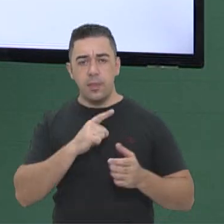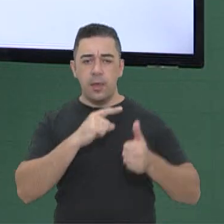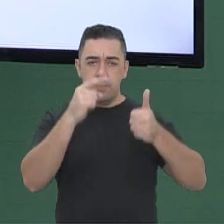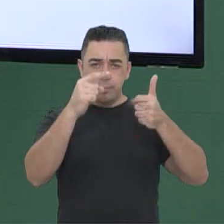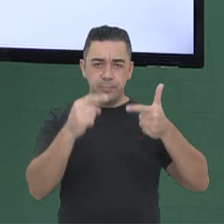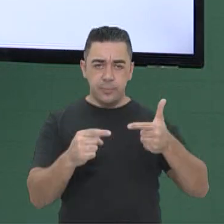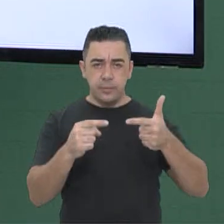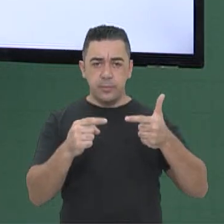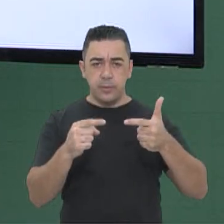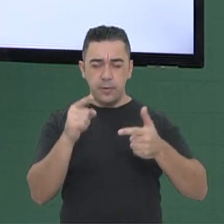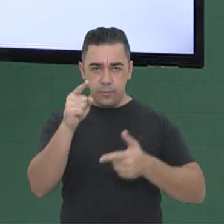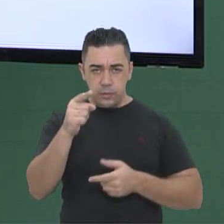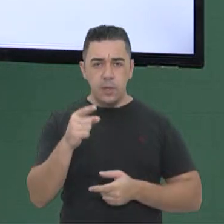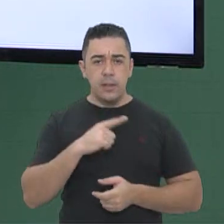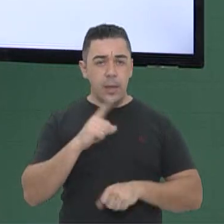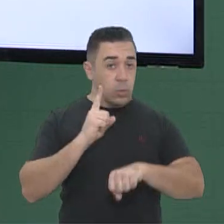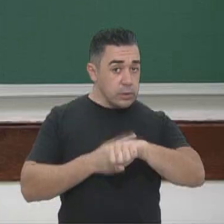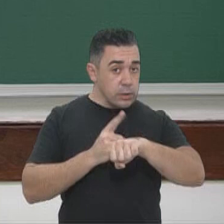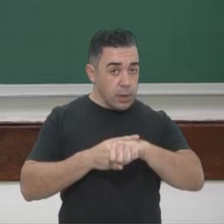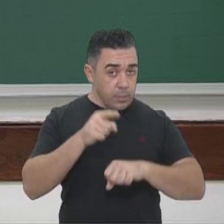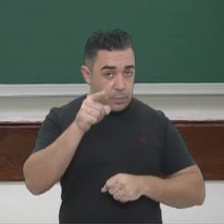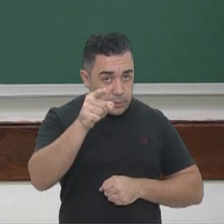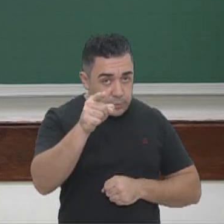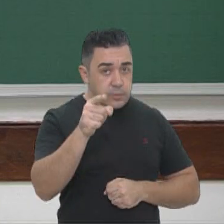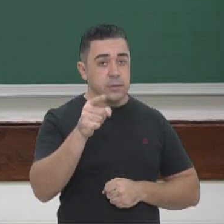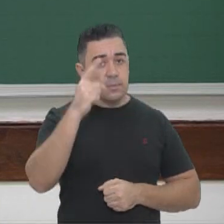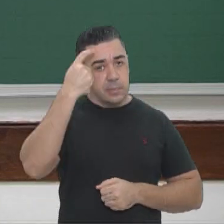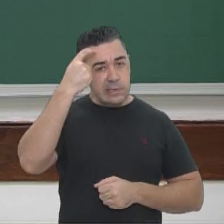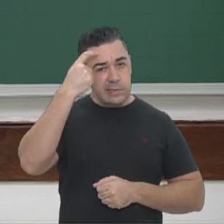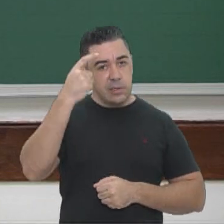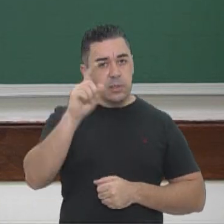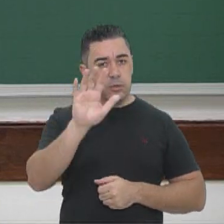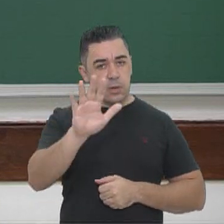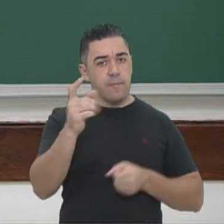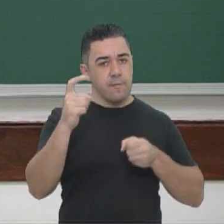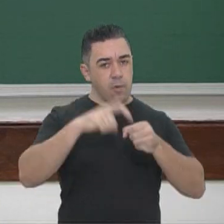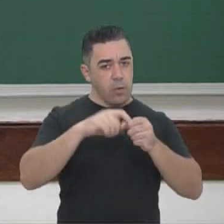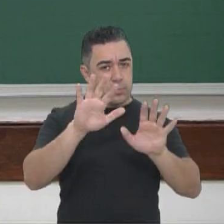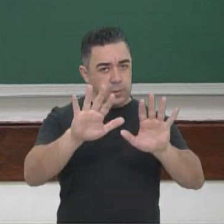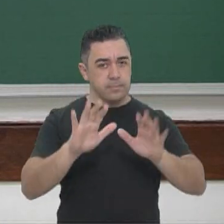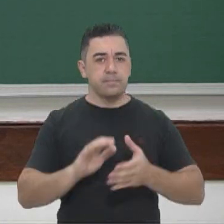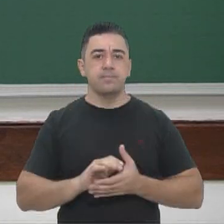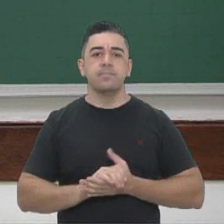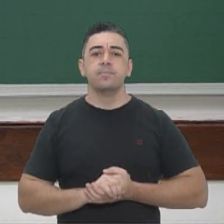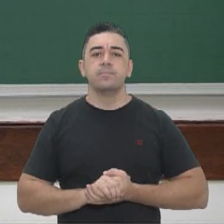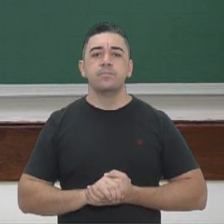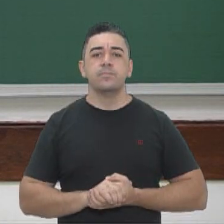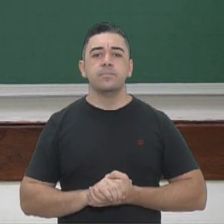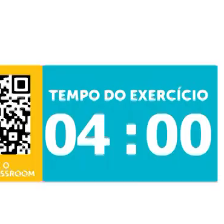no exercício. Vou dar um tempo para vocês pensarem e logo retornamos.